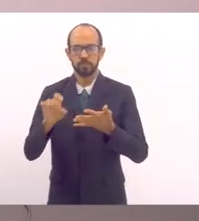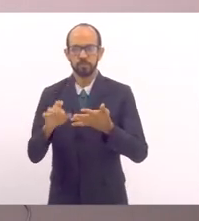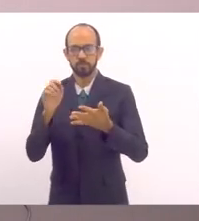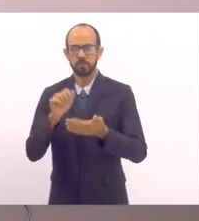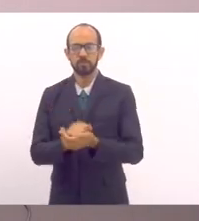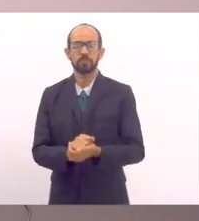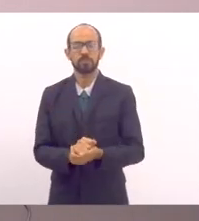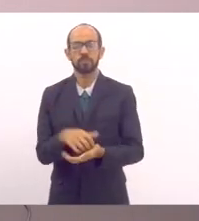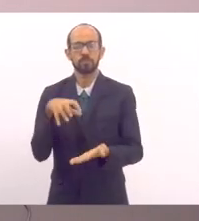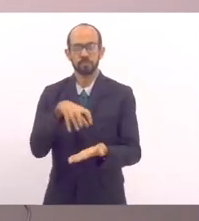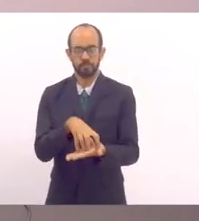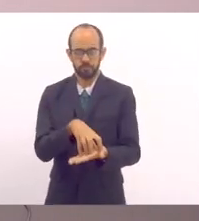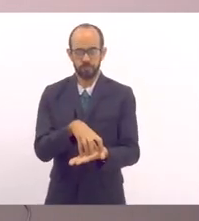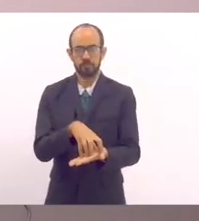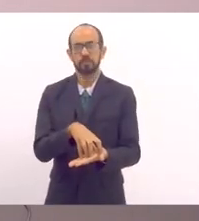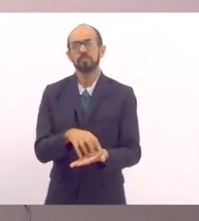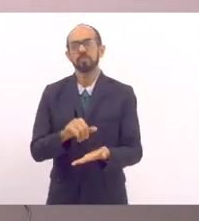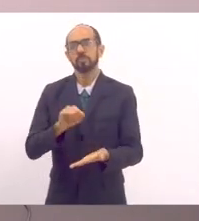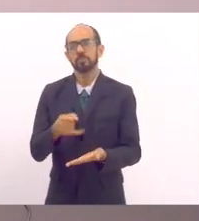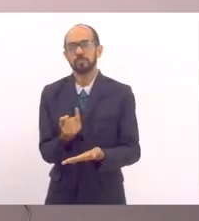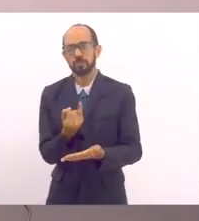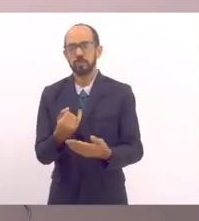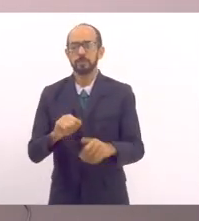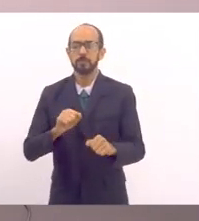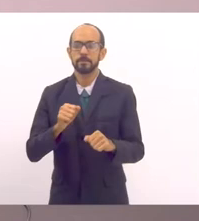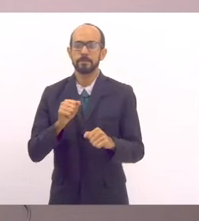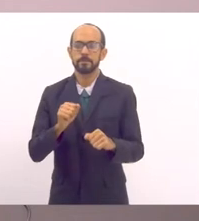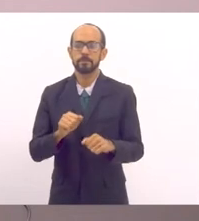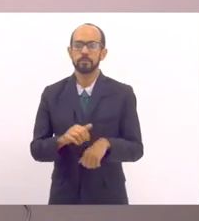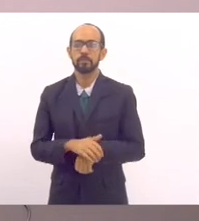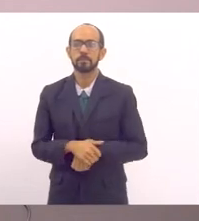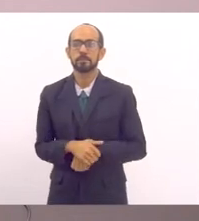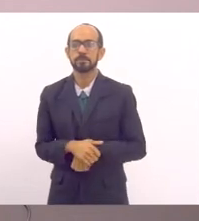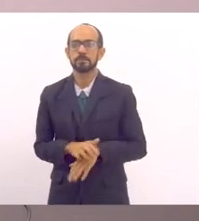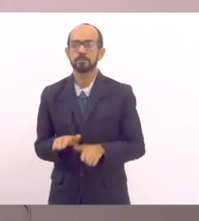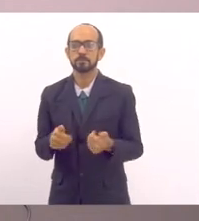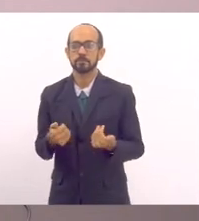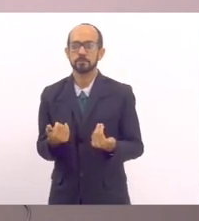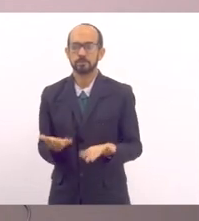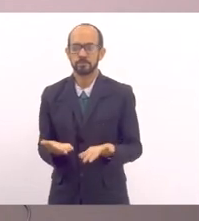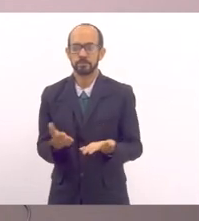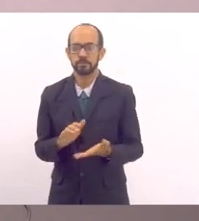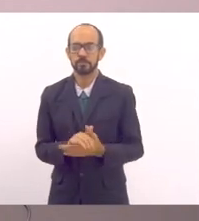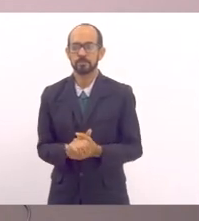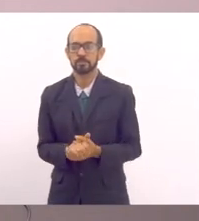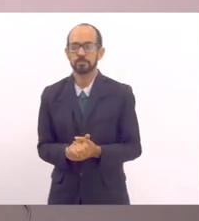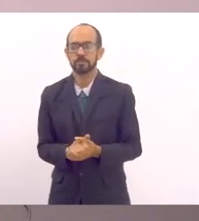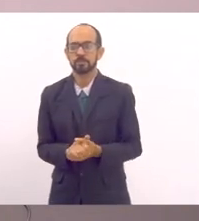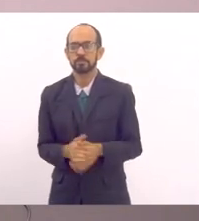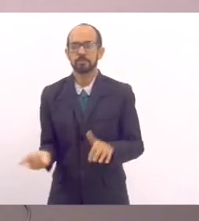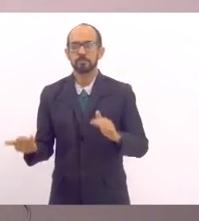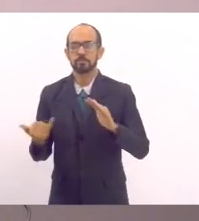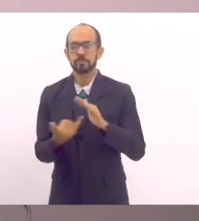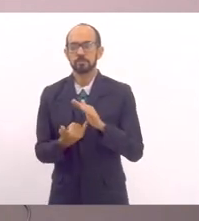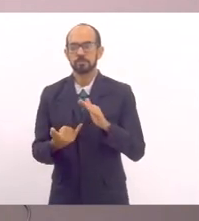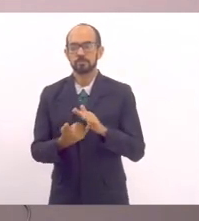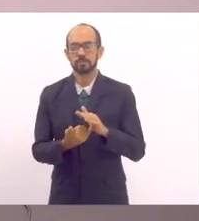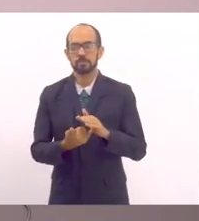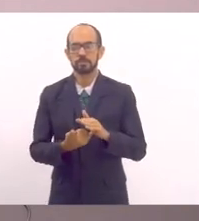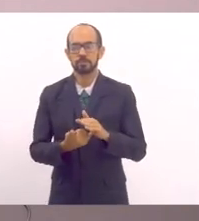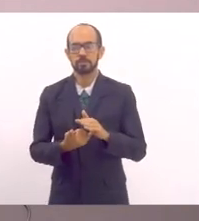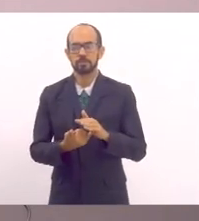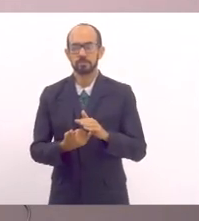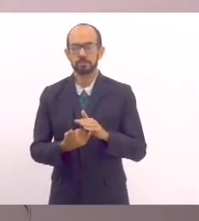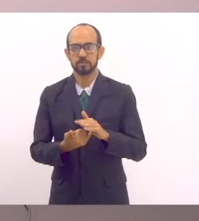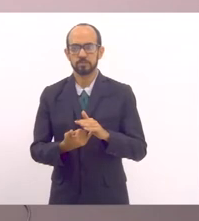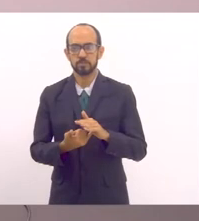e mais uma oportunidade. Né, e quanto mais a gente ouve, melhor. Né, o Instituto das Audiências Públicas é uma conquista